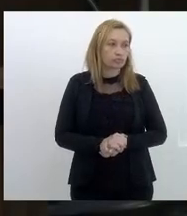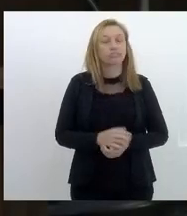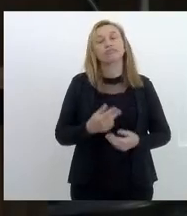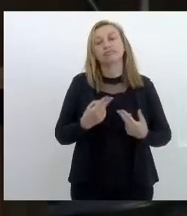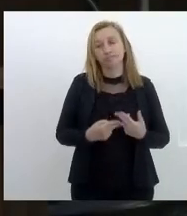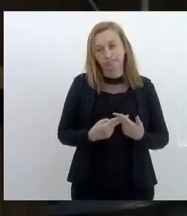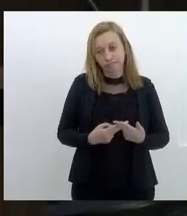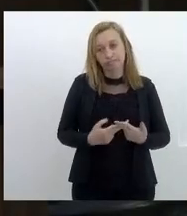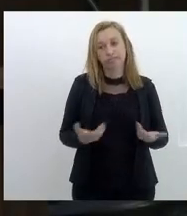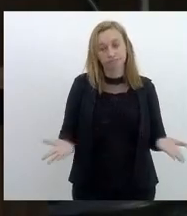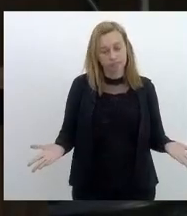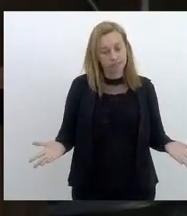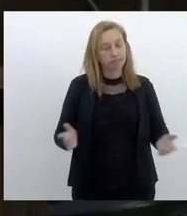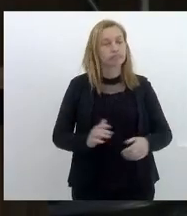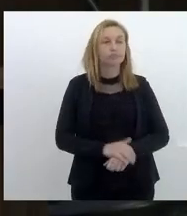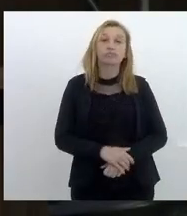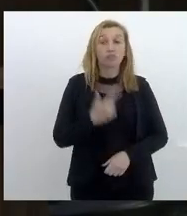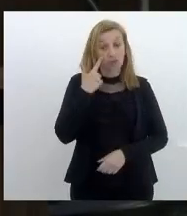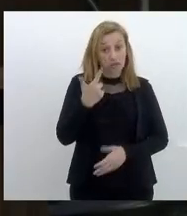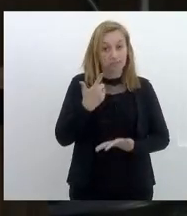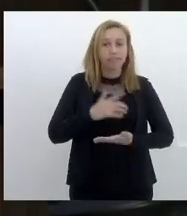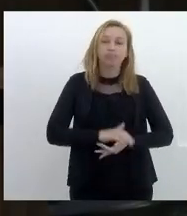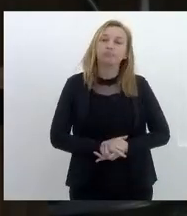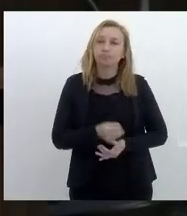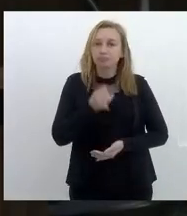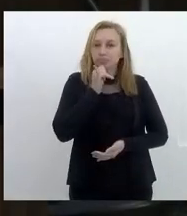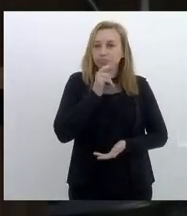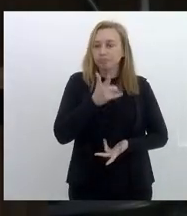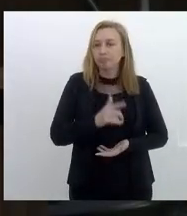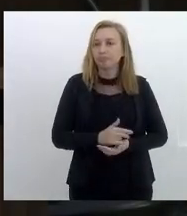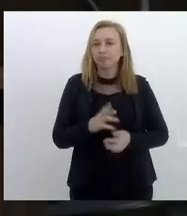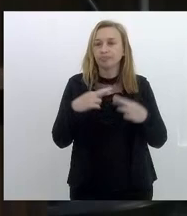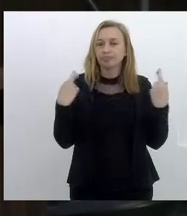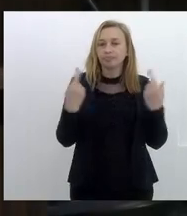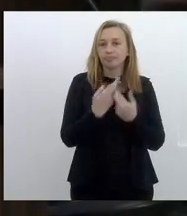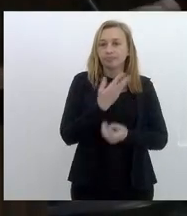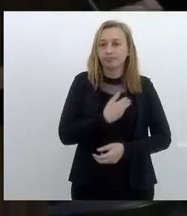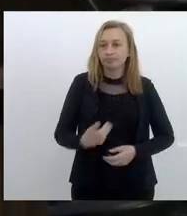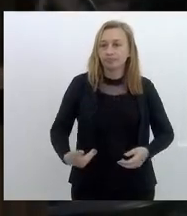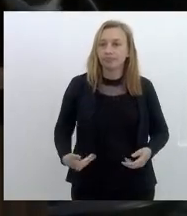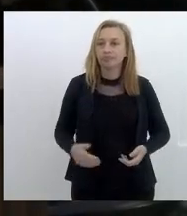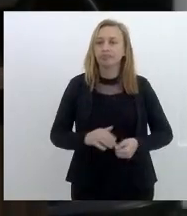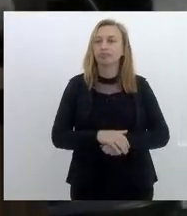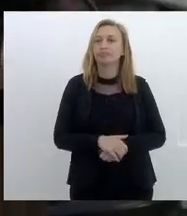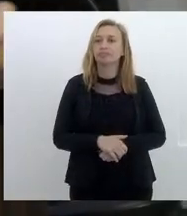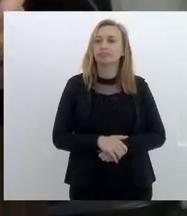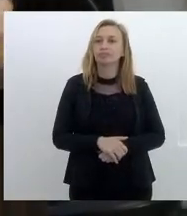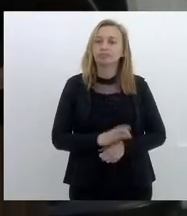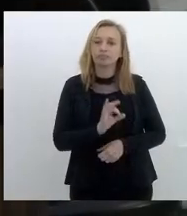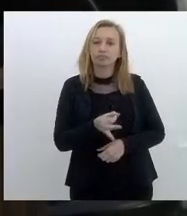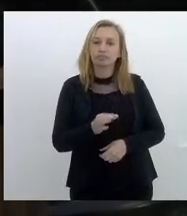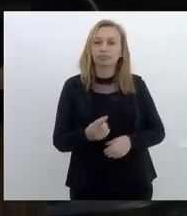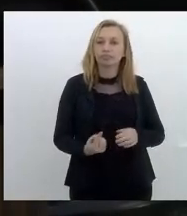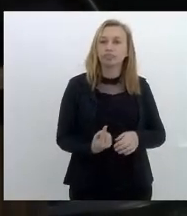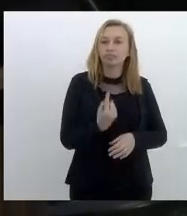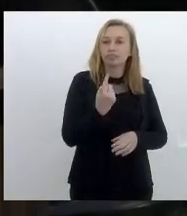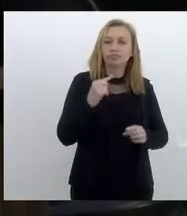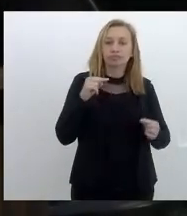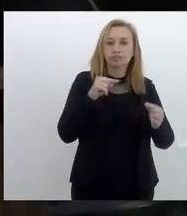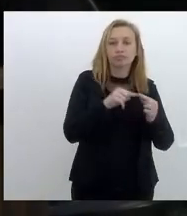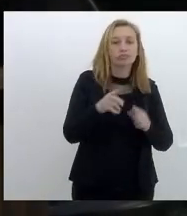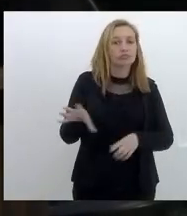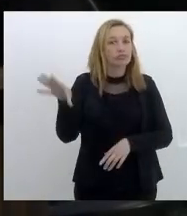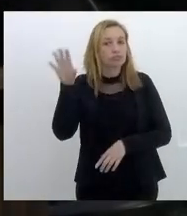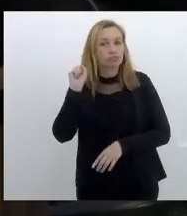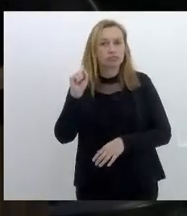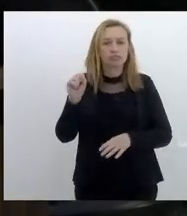acento a paciência você veja o seguinte Por exemplo essa audiência pública ela tem inclusive comum dos objetivos